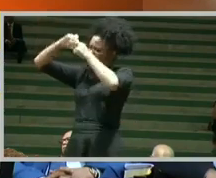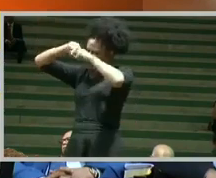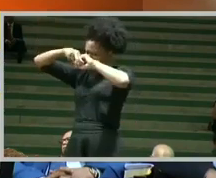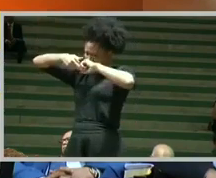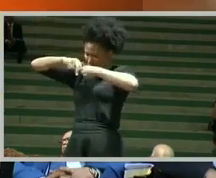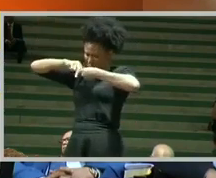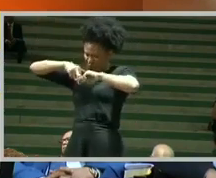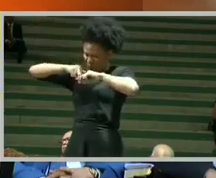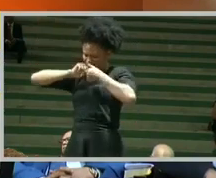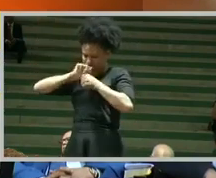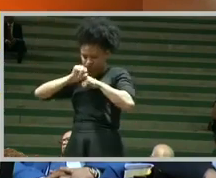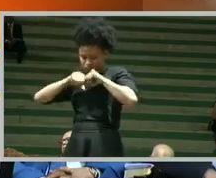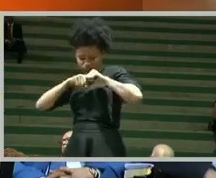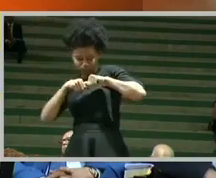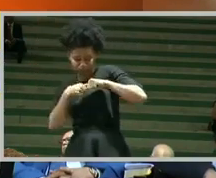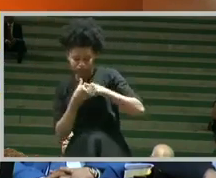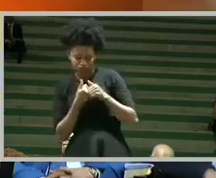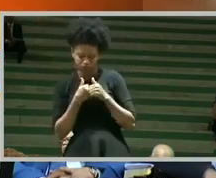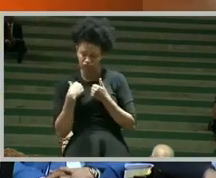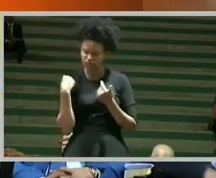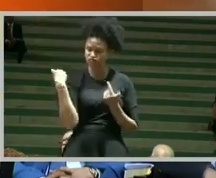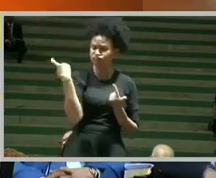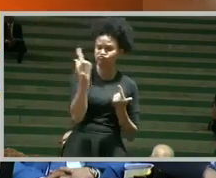restaurou a nossa